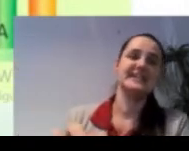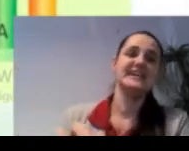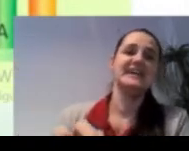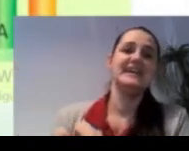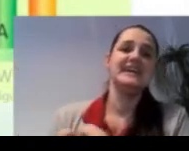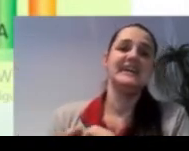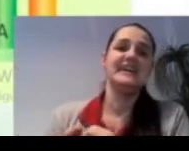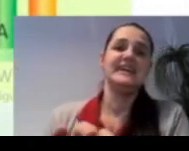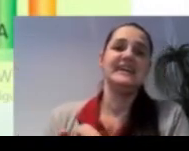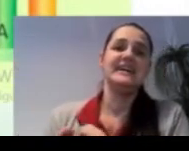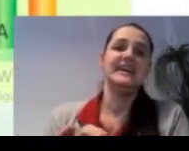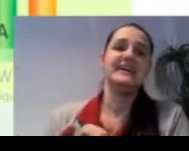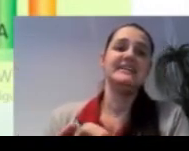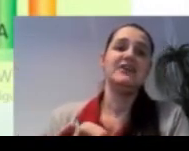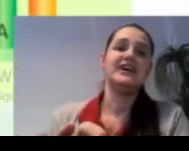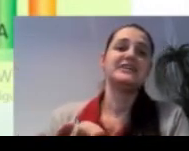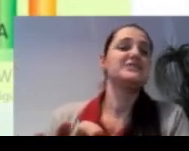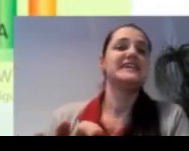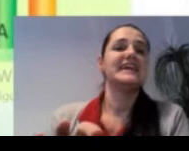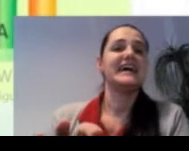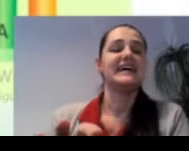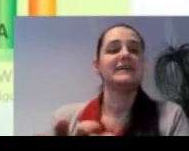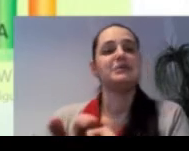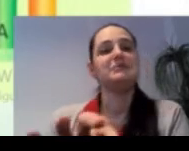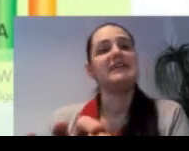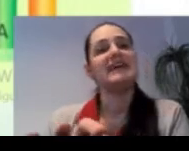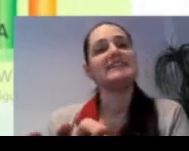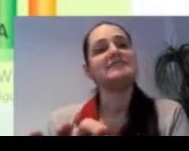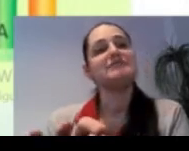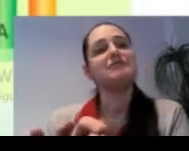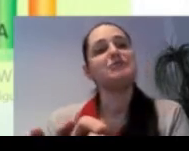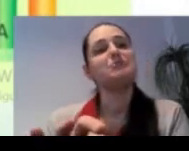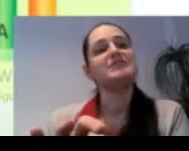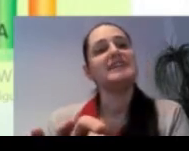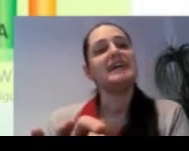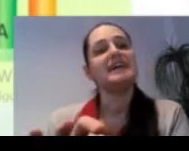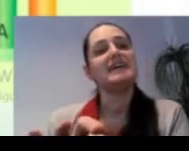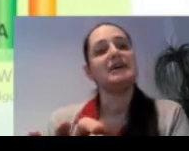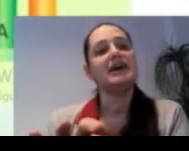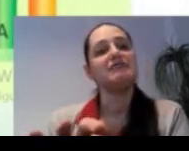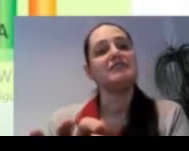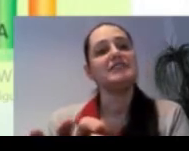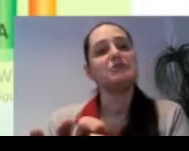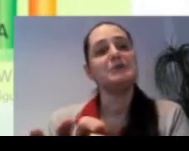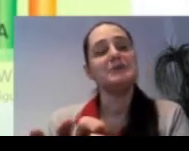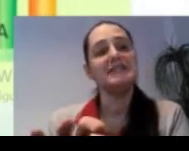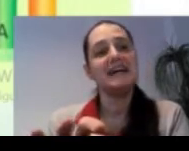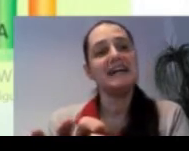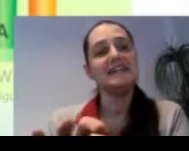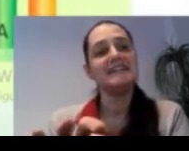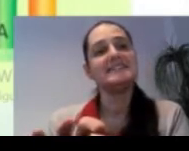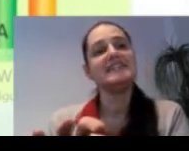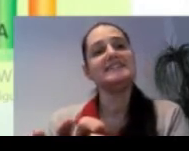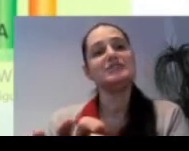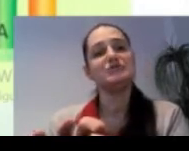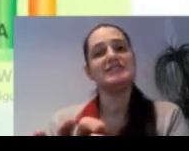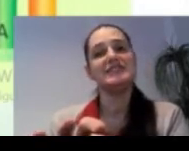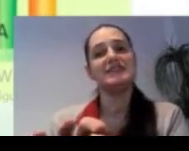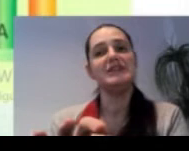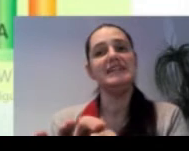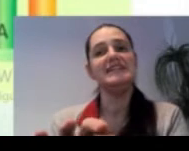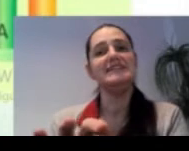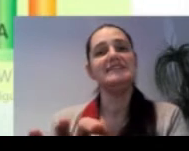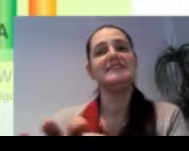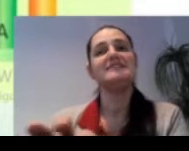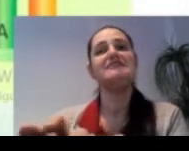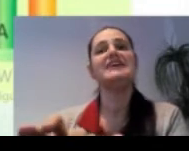CV3. E na hora que o DNA polimerase for botar a fita complementar, que seria a